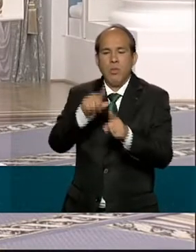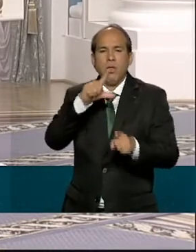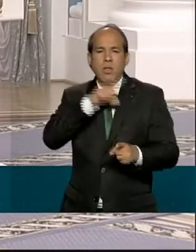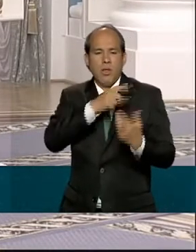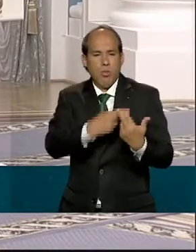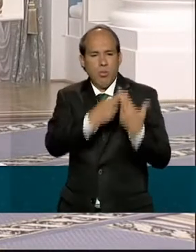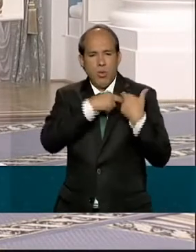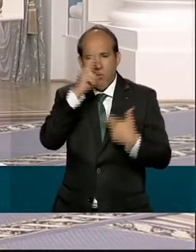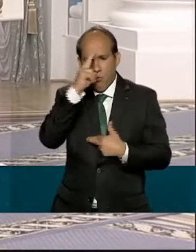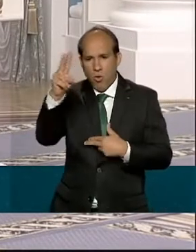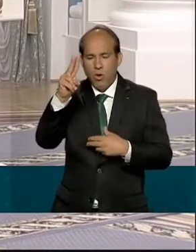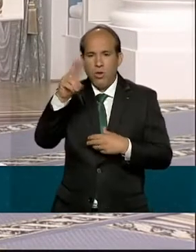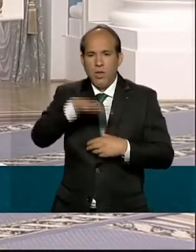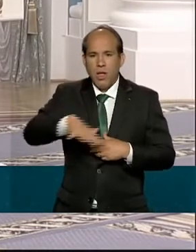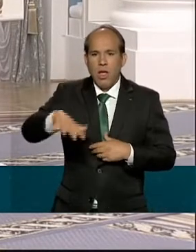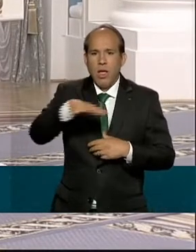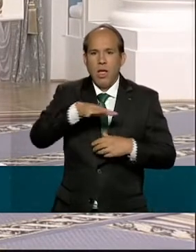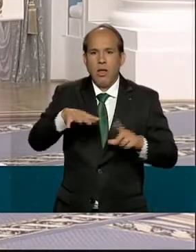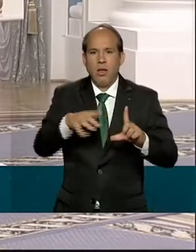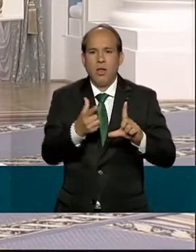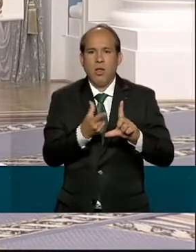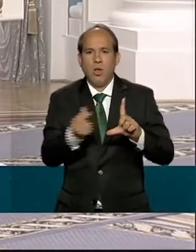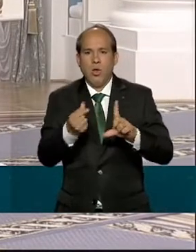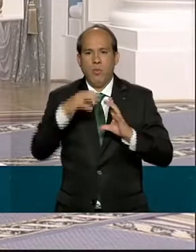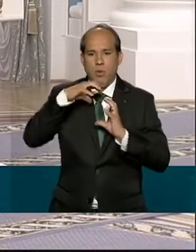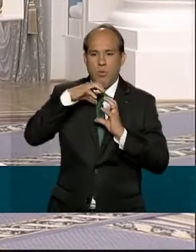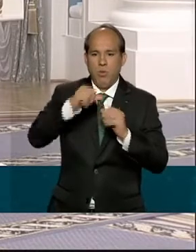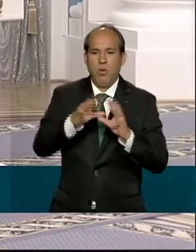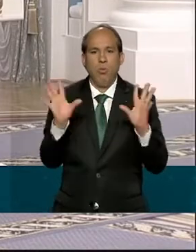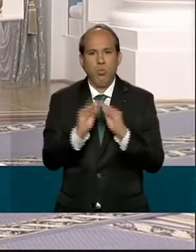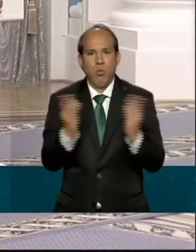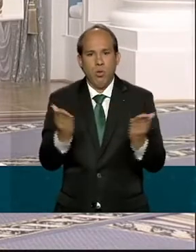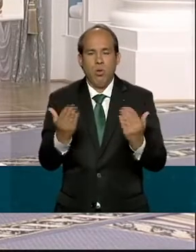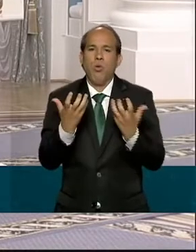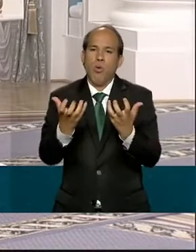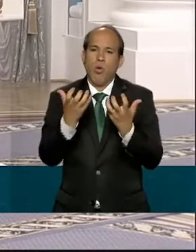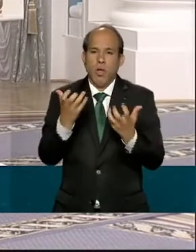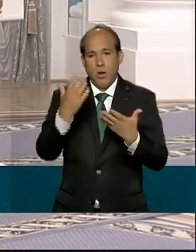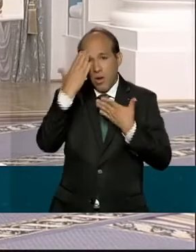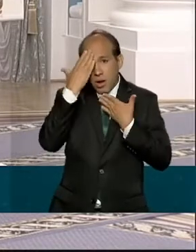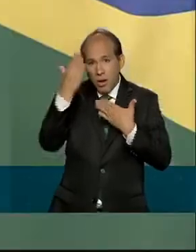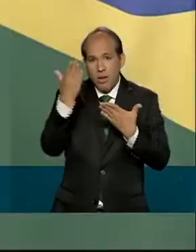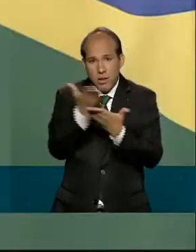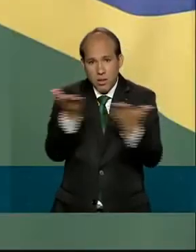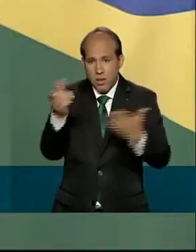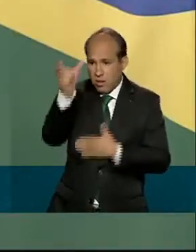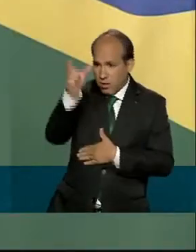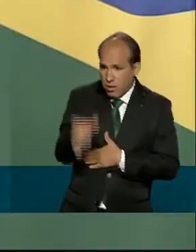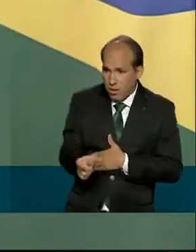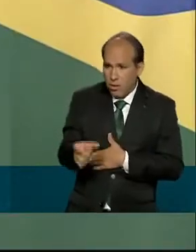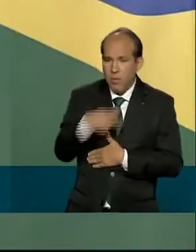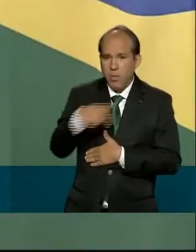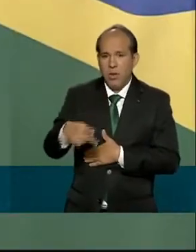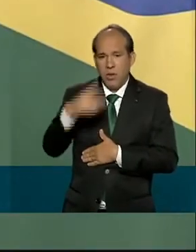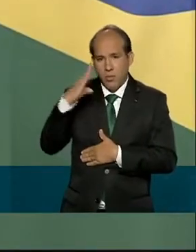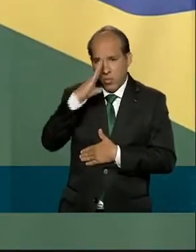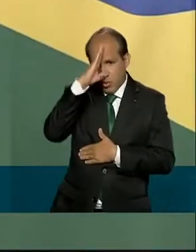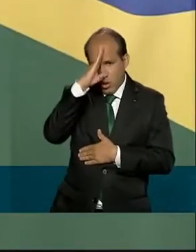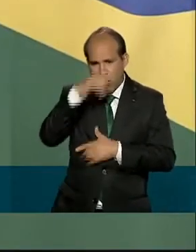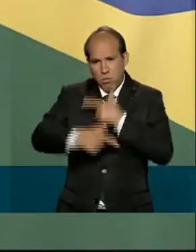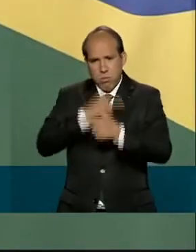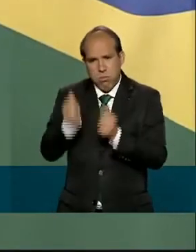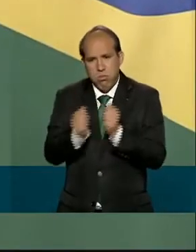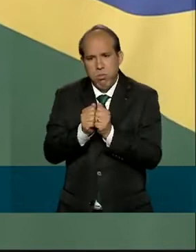na economia global. Em conclusão, gostaria de agradecer ao senhor Bolsonaro pelo trabalho conjunto.